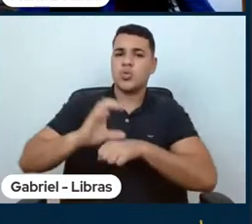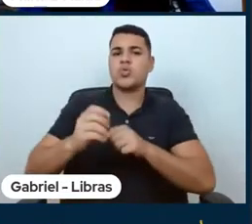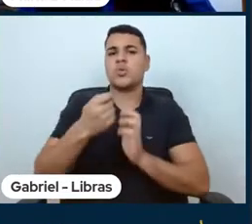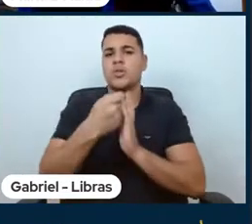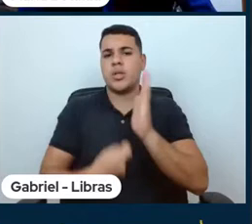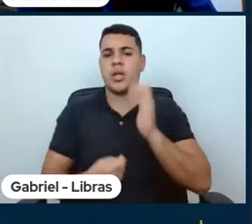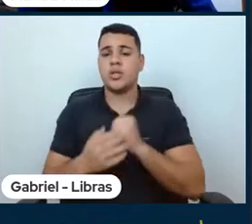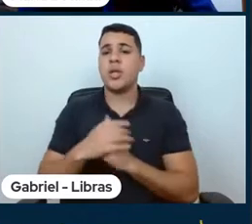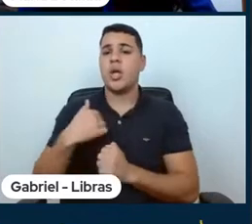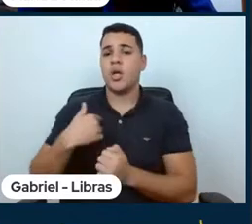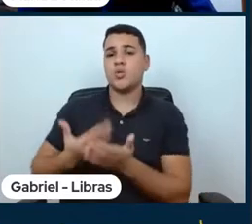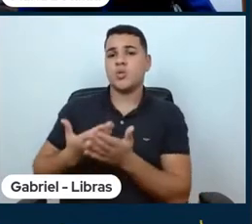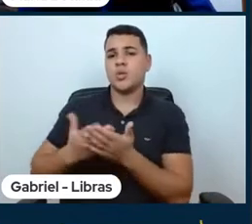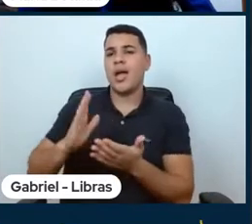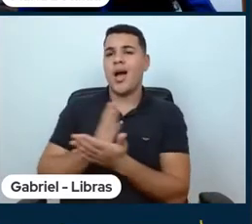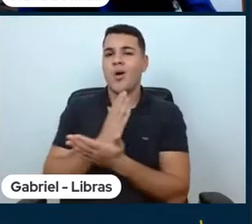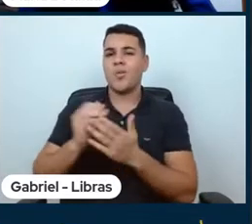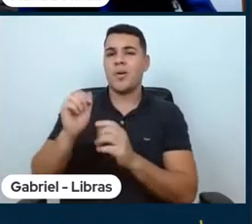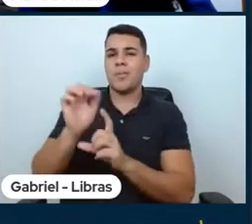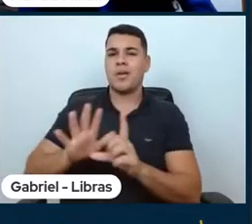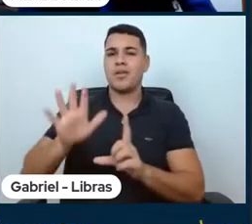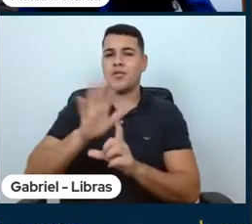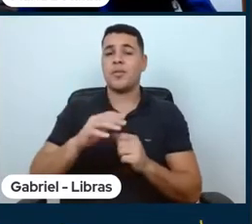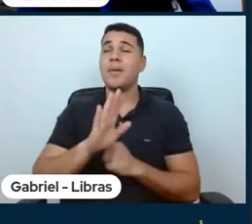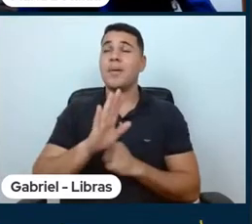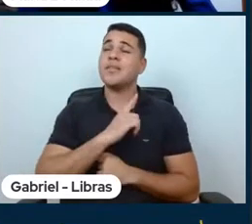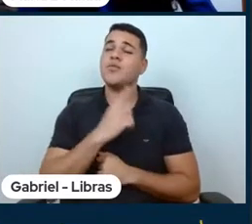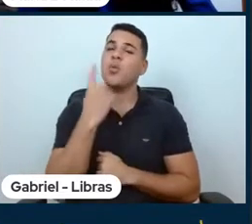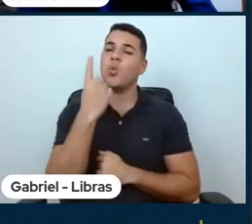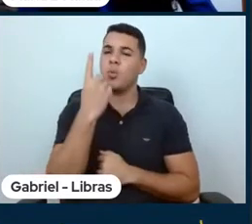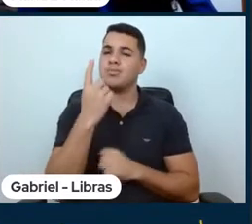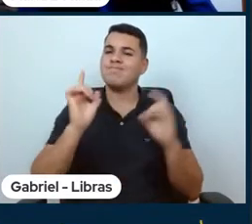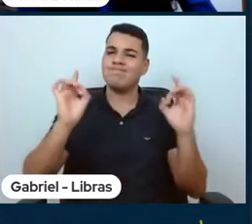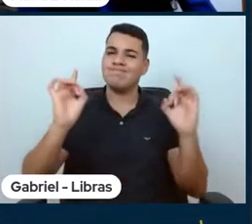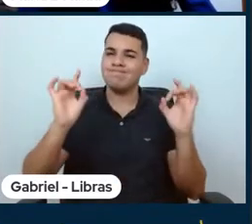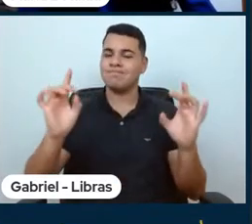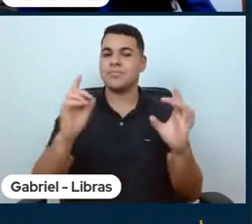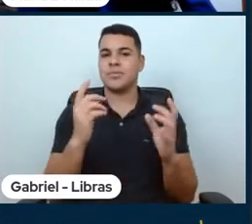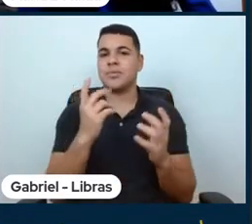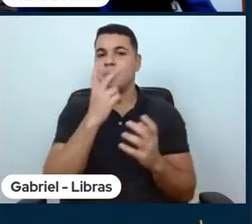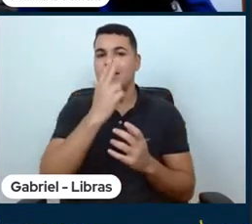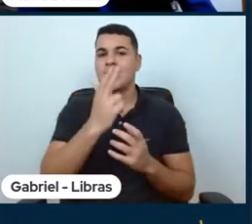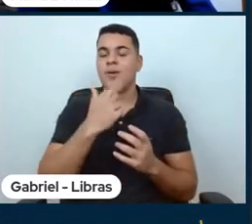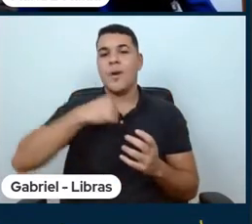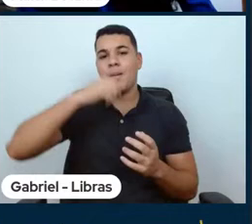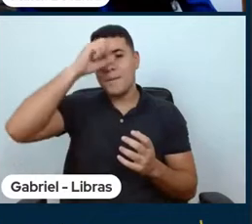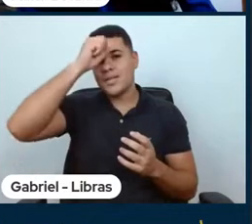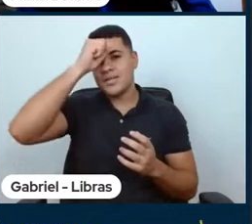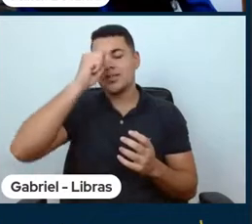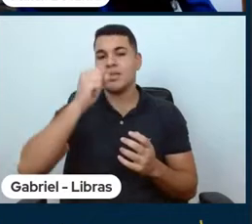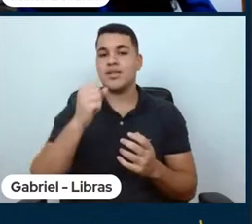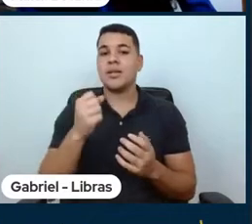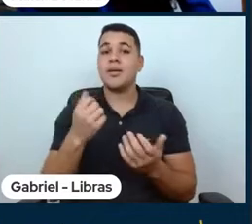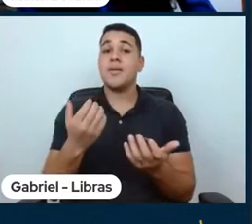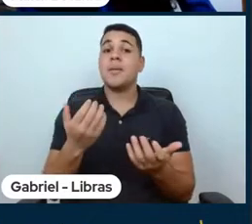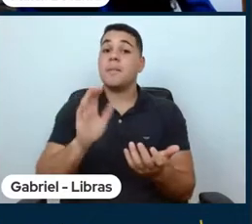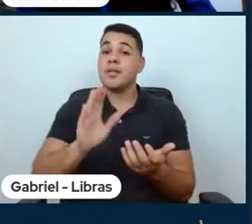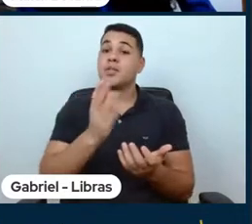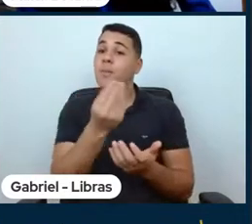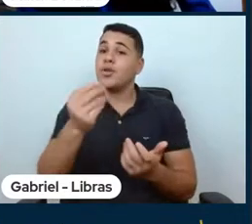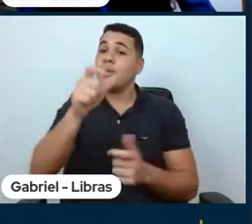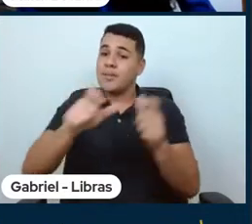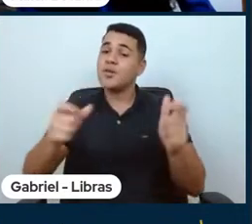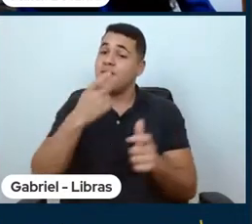algumas plataformas, mas para mim uma das que eu, por incrível, parece clichê, porque muita gente fala,